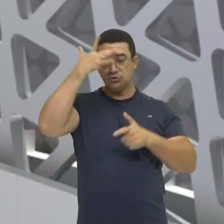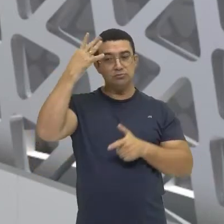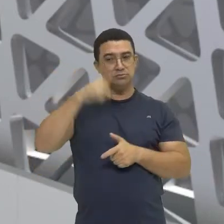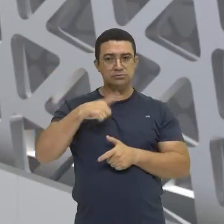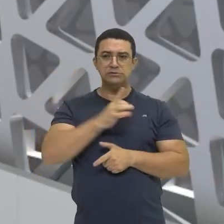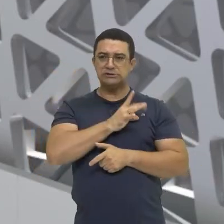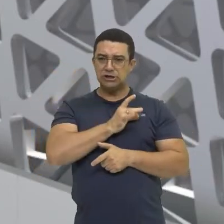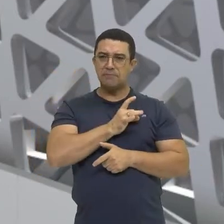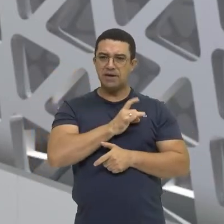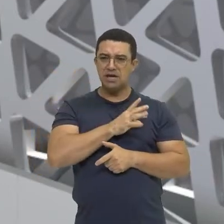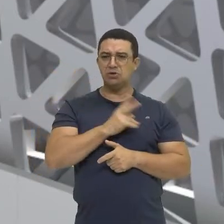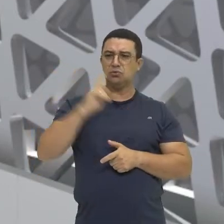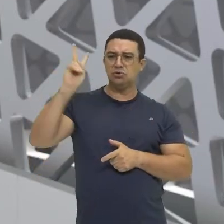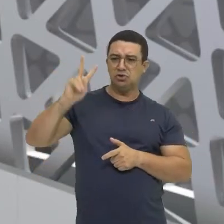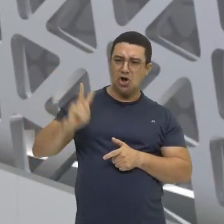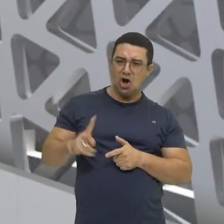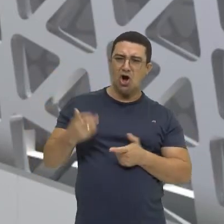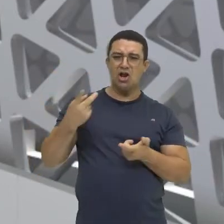Existiam várias